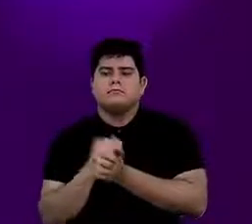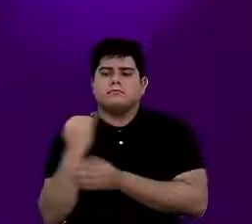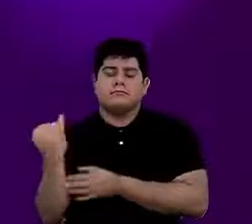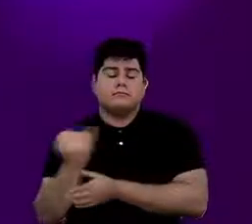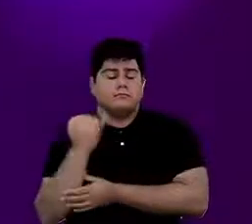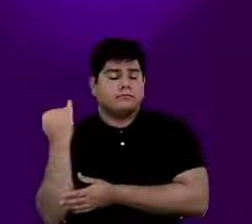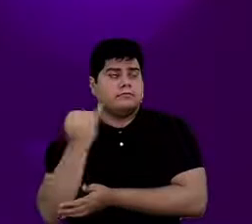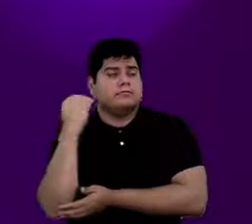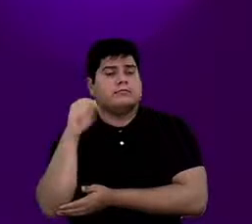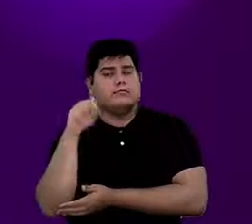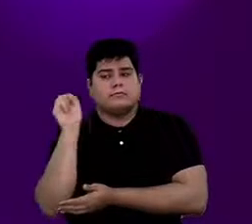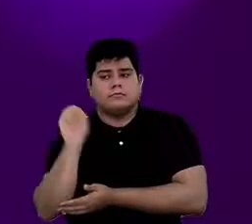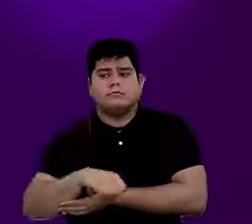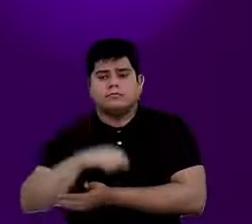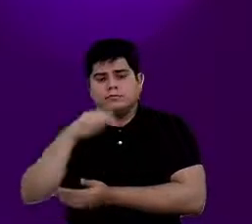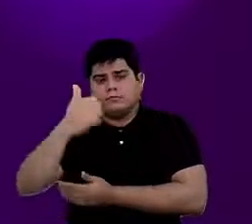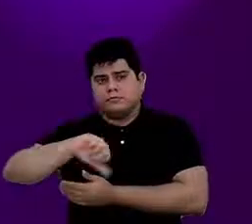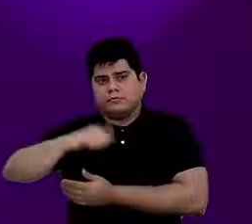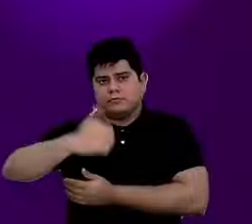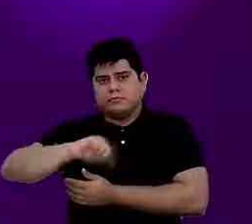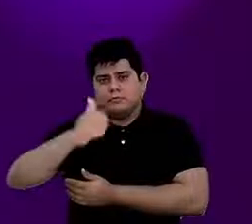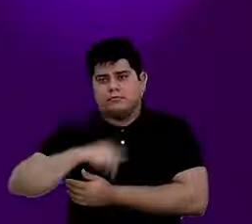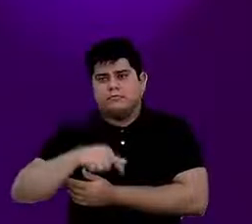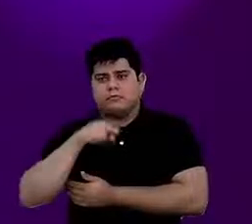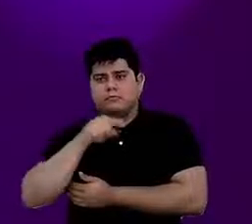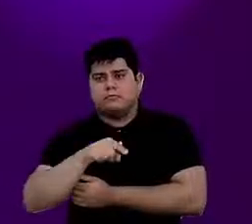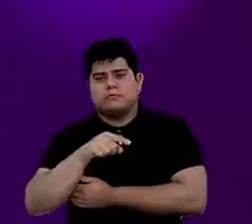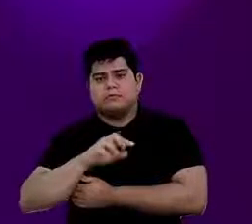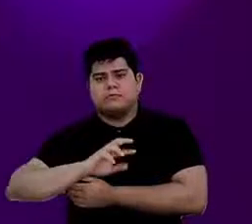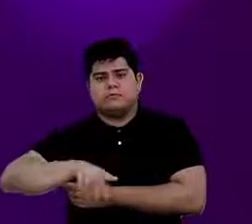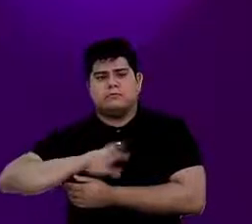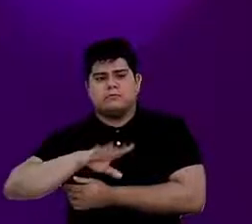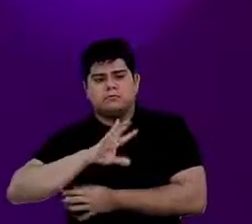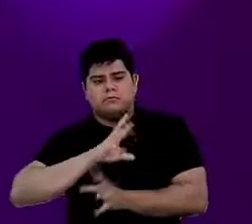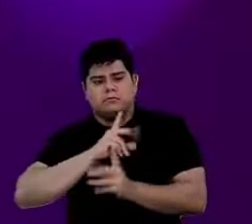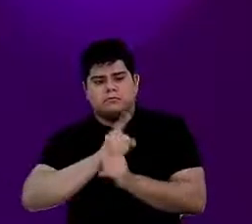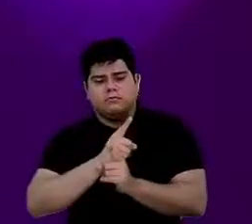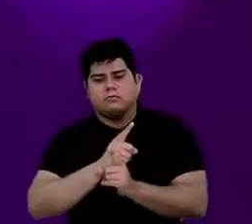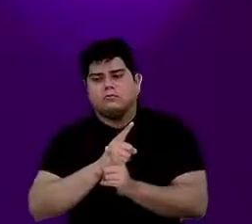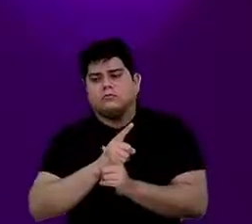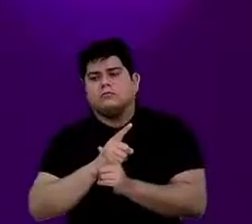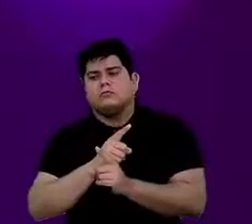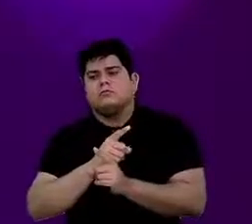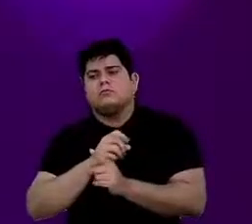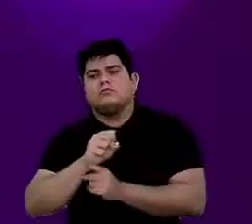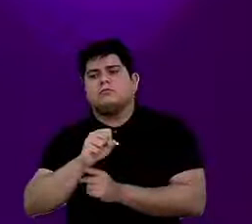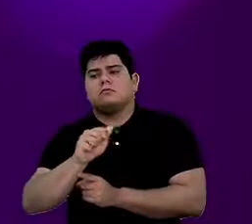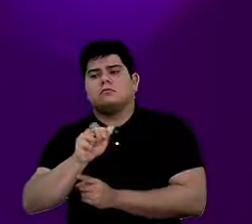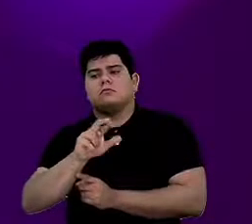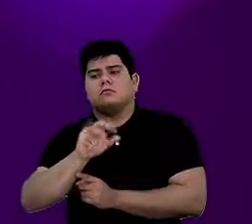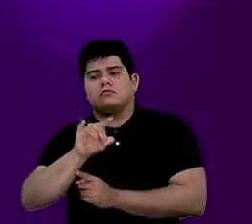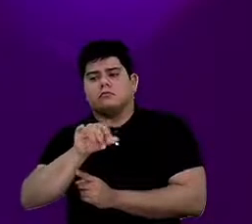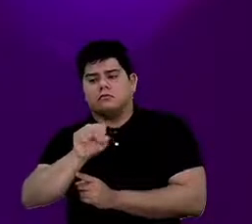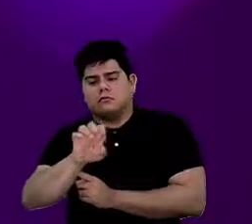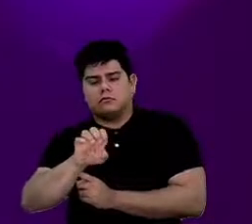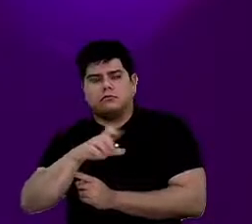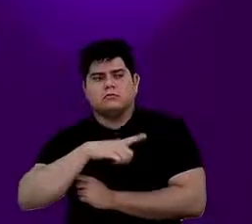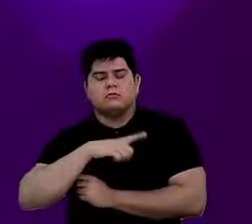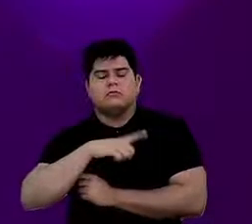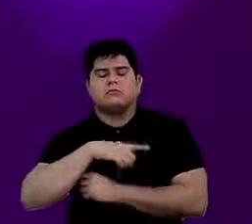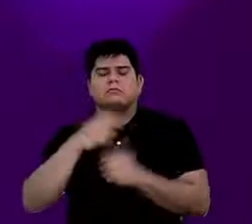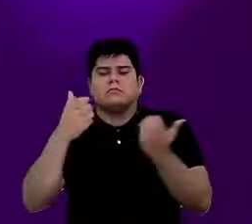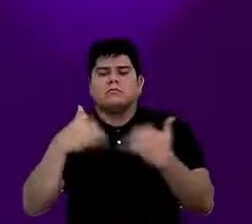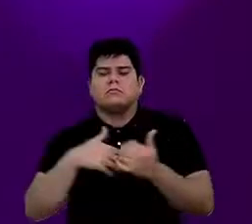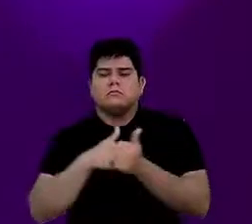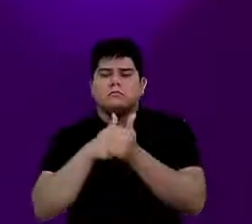fundamental, né, para a gente avaliar o paciente, não só para o diagnóstico de sarcoidose cardíaca, como prognóstico e principalmente